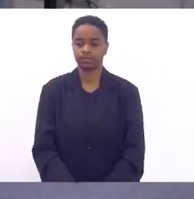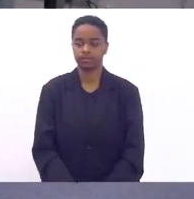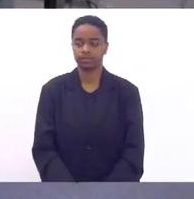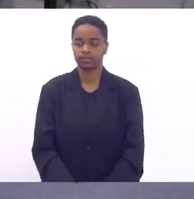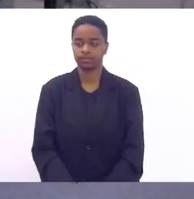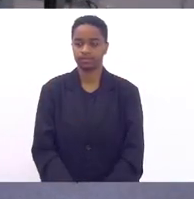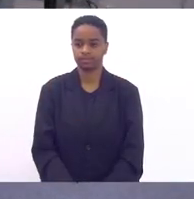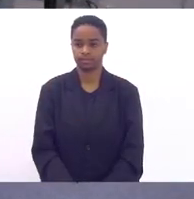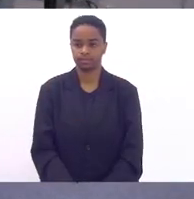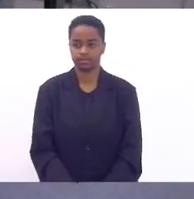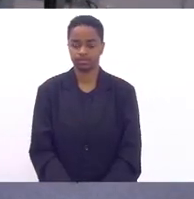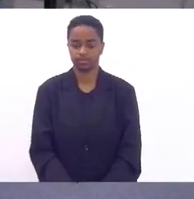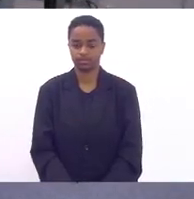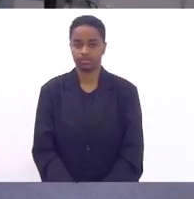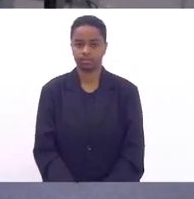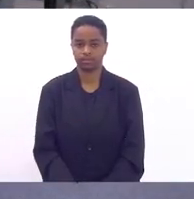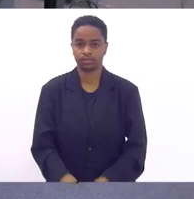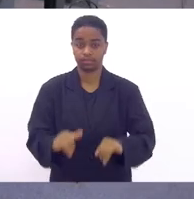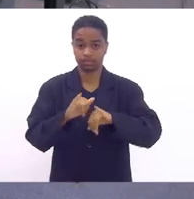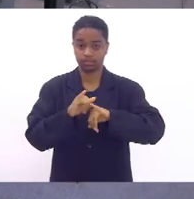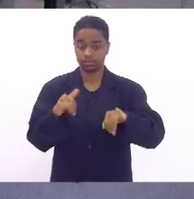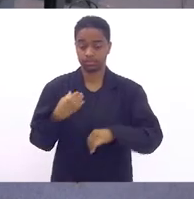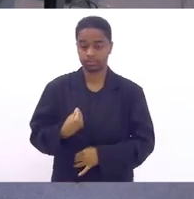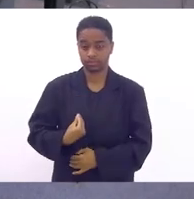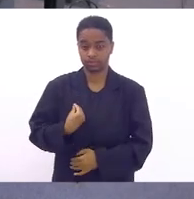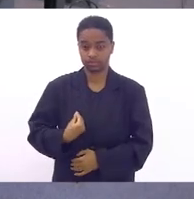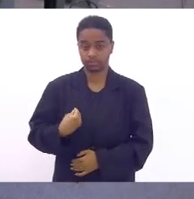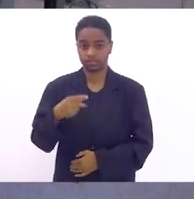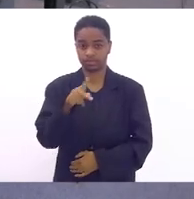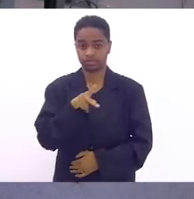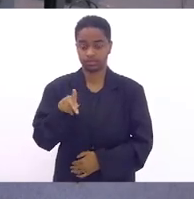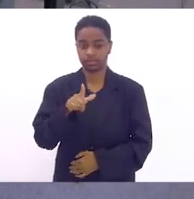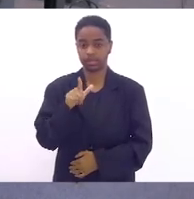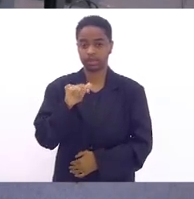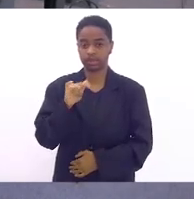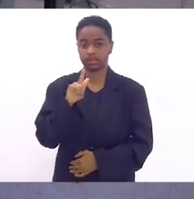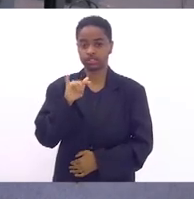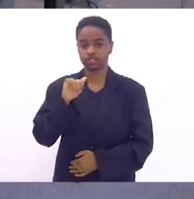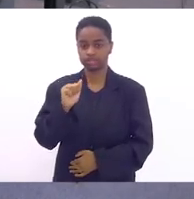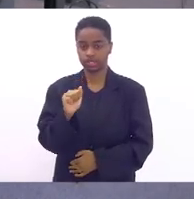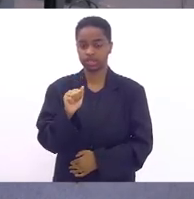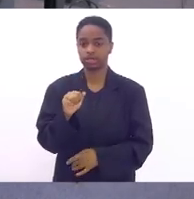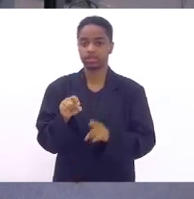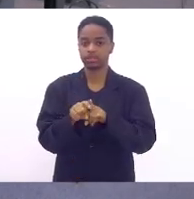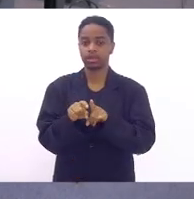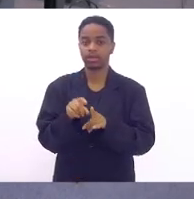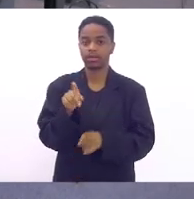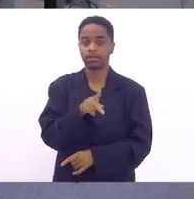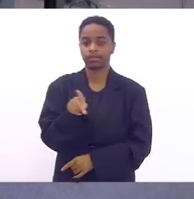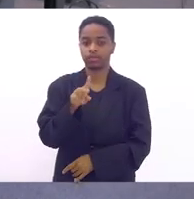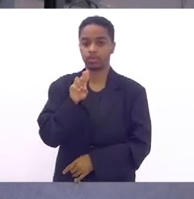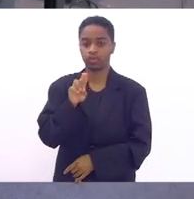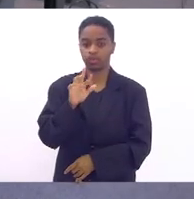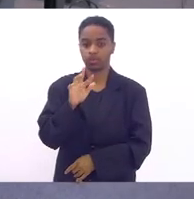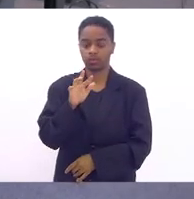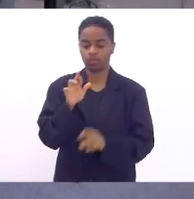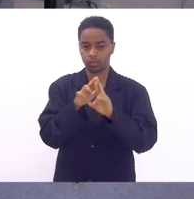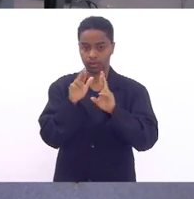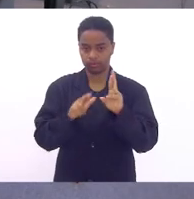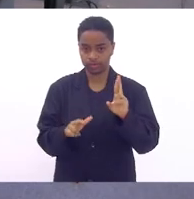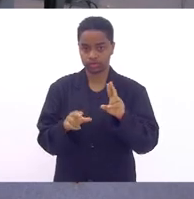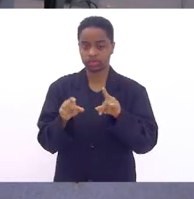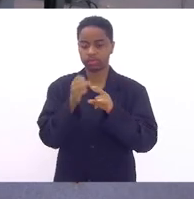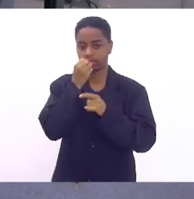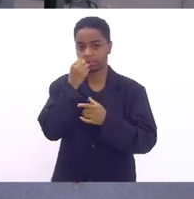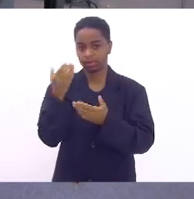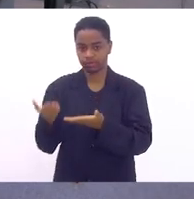Obrigado anunciar também a presença da professora lí Bahia professora da UFRJ seja muito bem-vinda